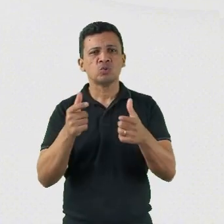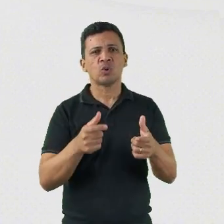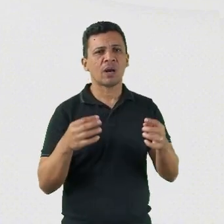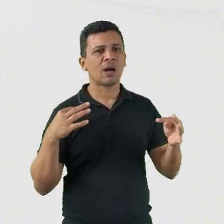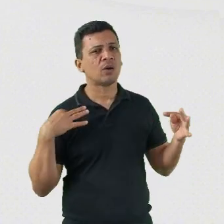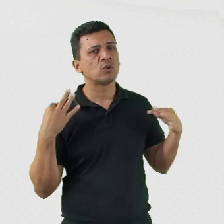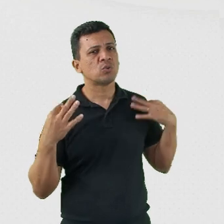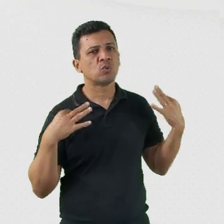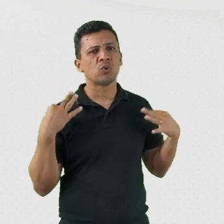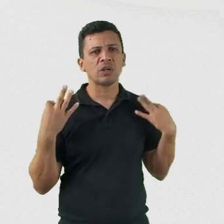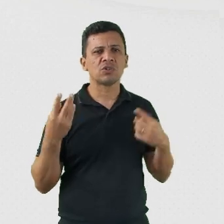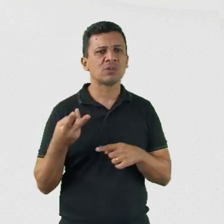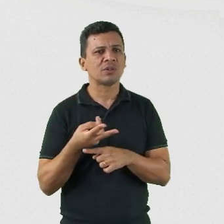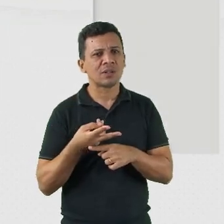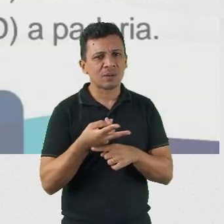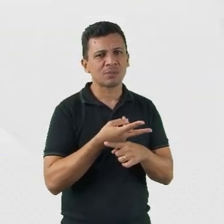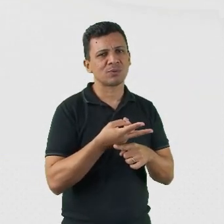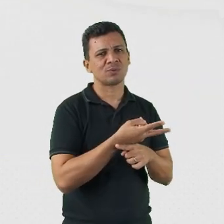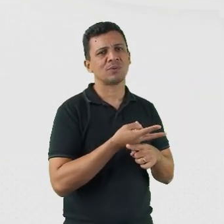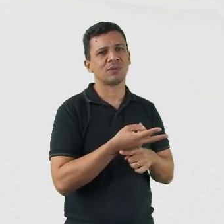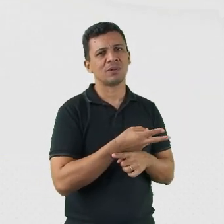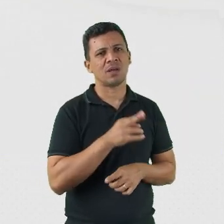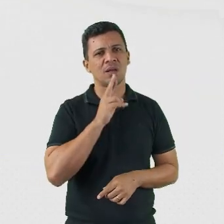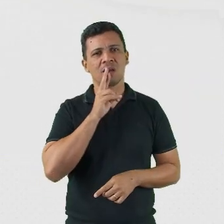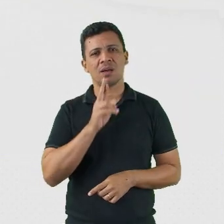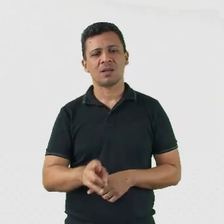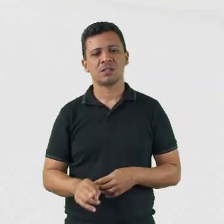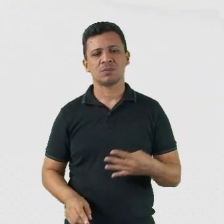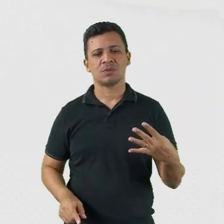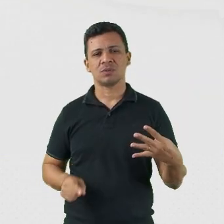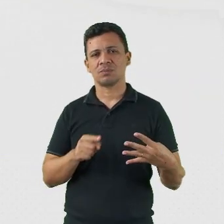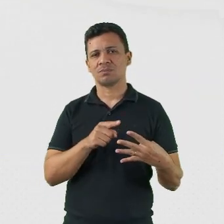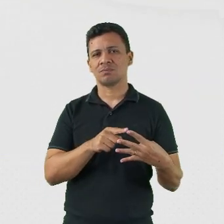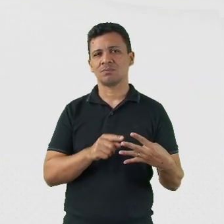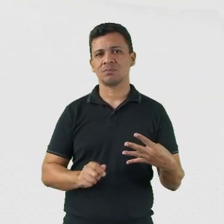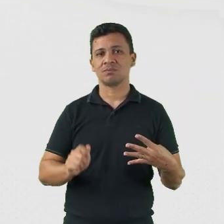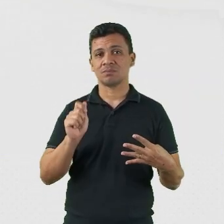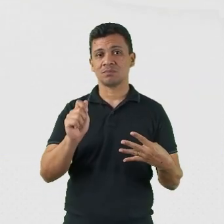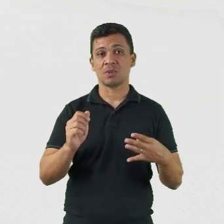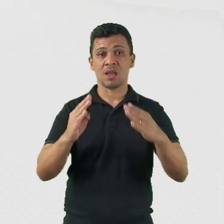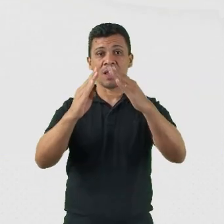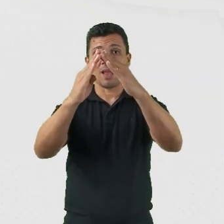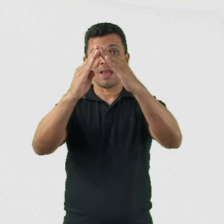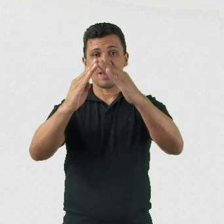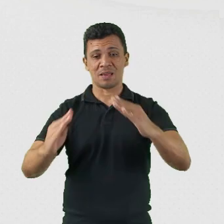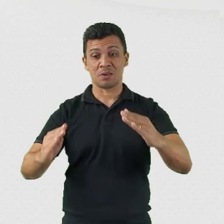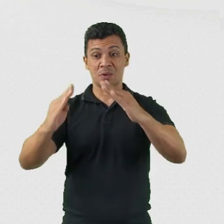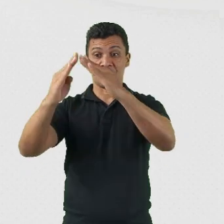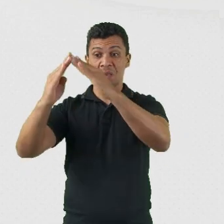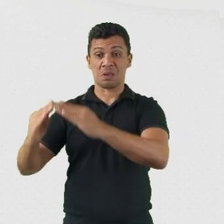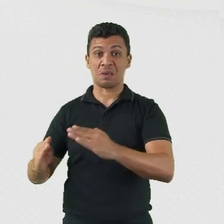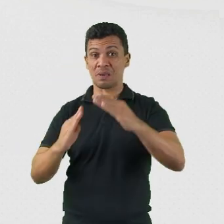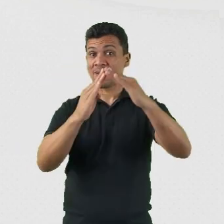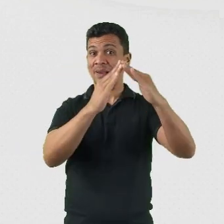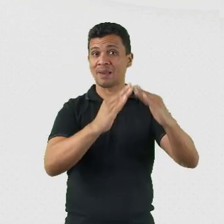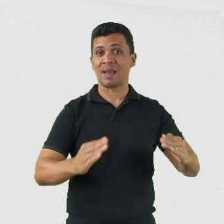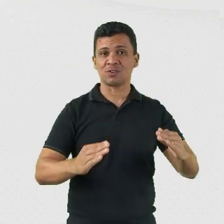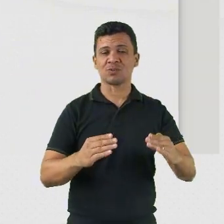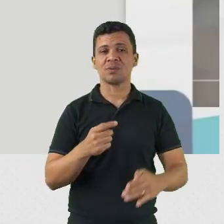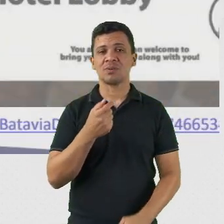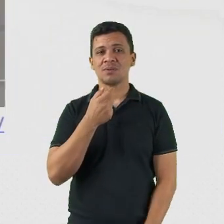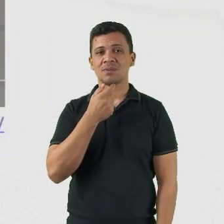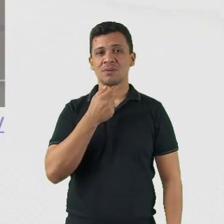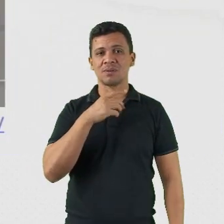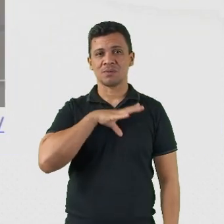turista estava buscando. Então, nossa resposta correta, letra A, castle, que é castelo em